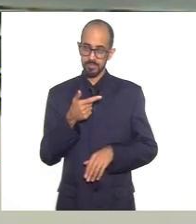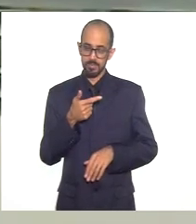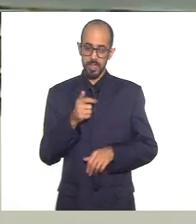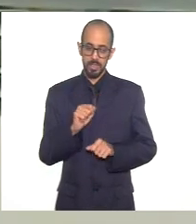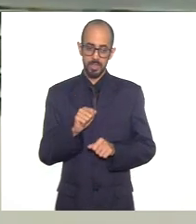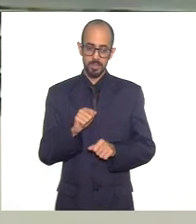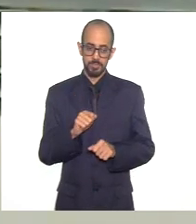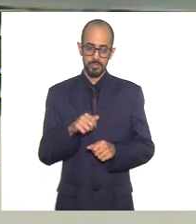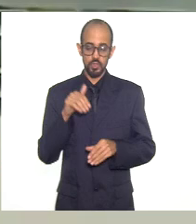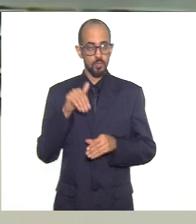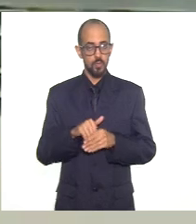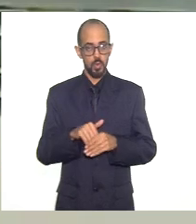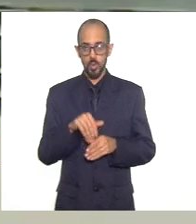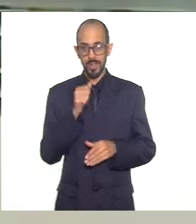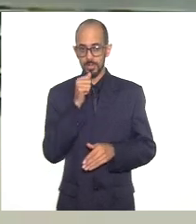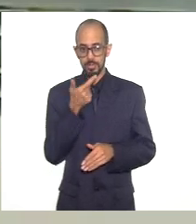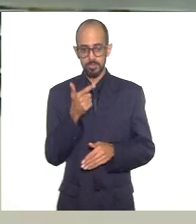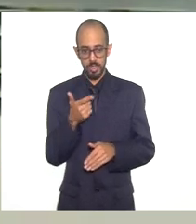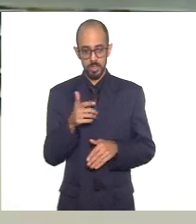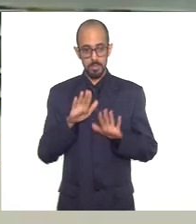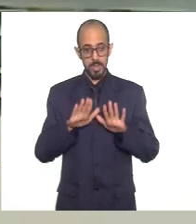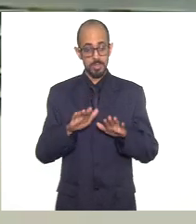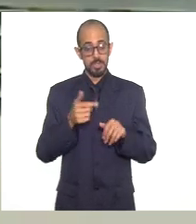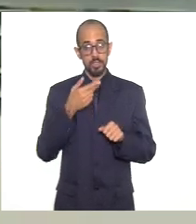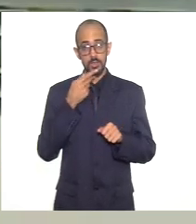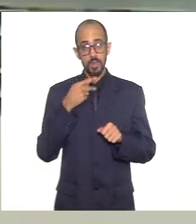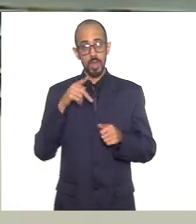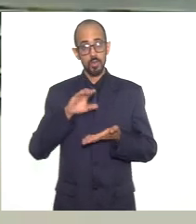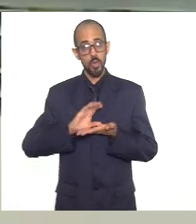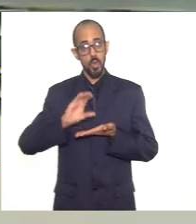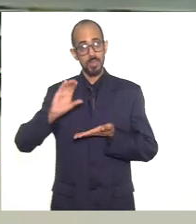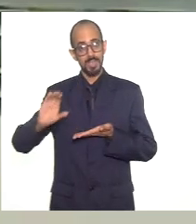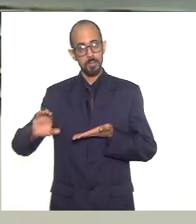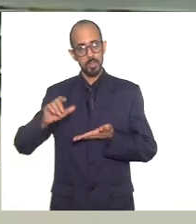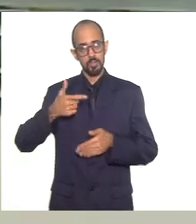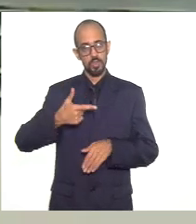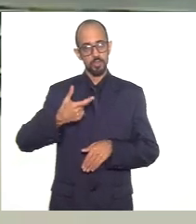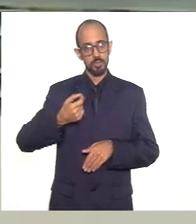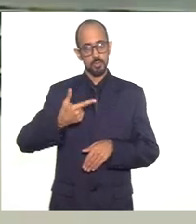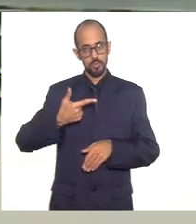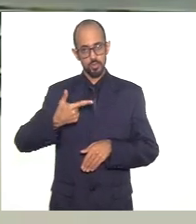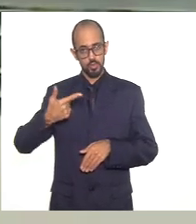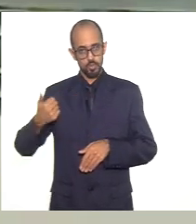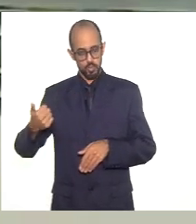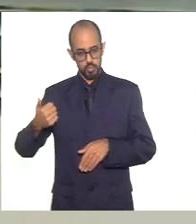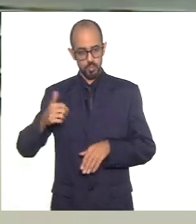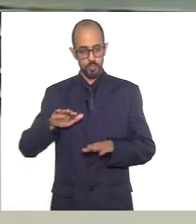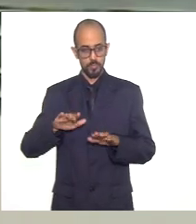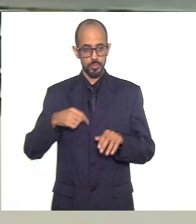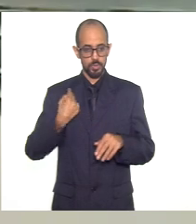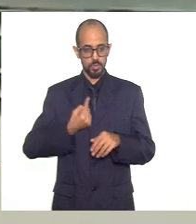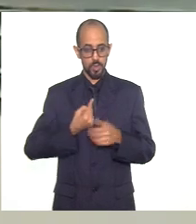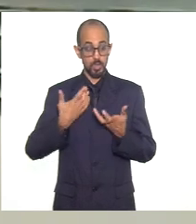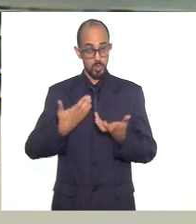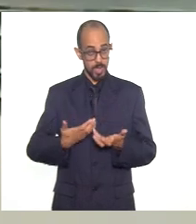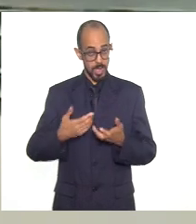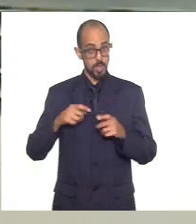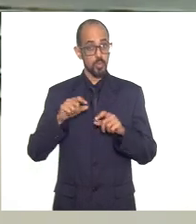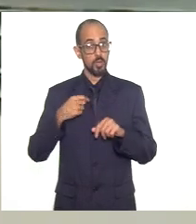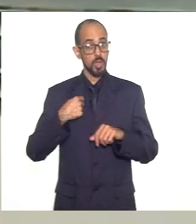estamos falando do orçamento de 21 e não de 22. E quero eu,